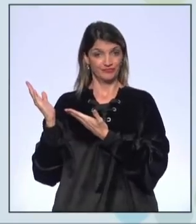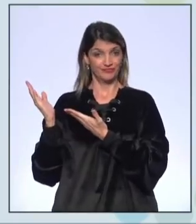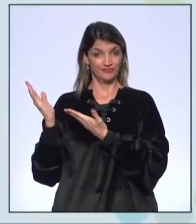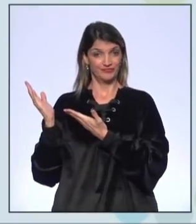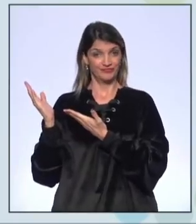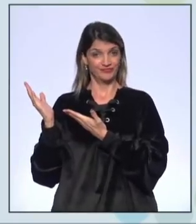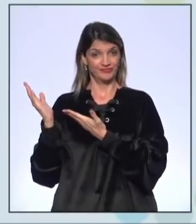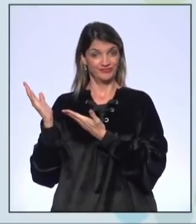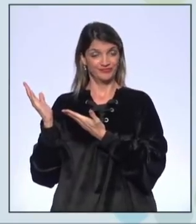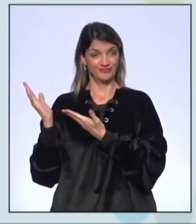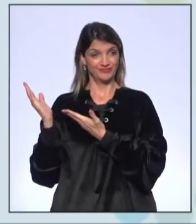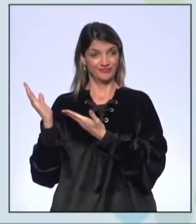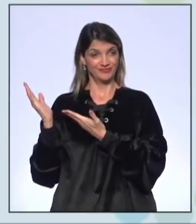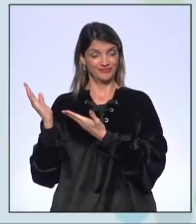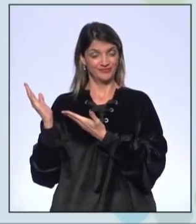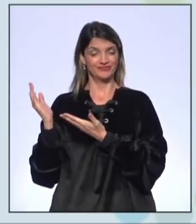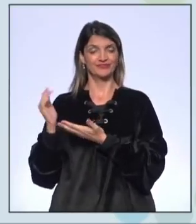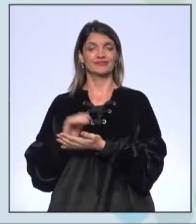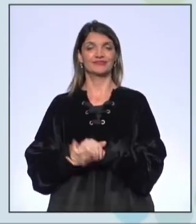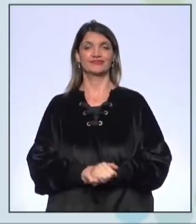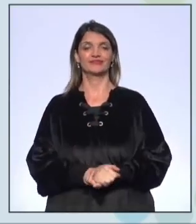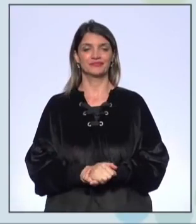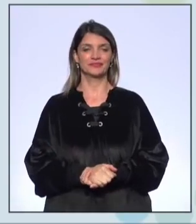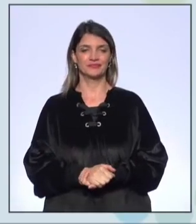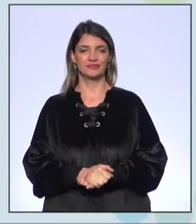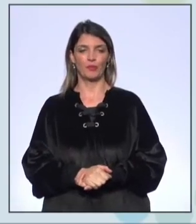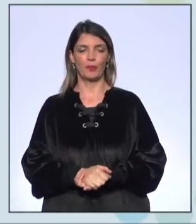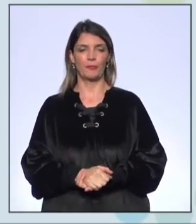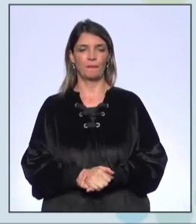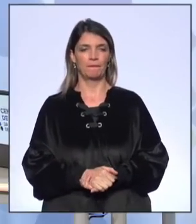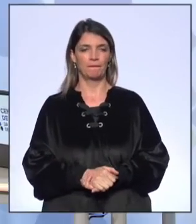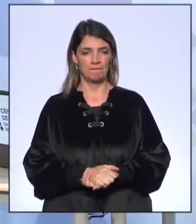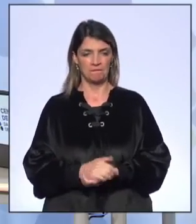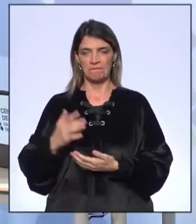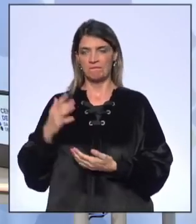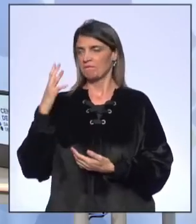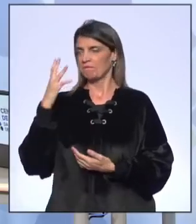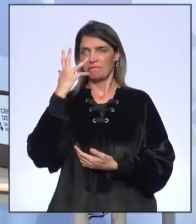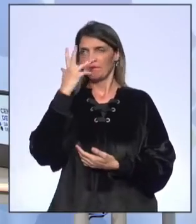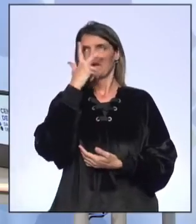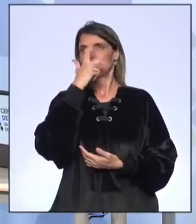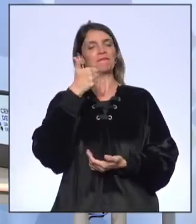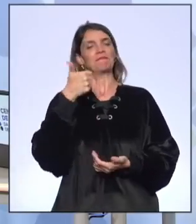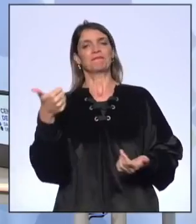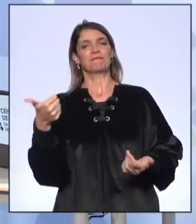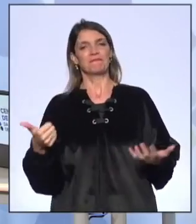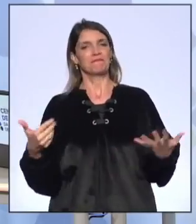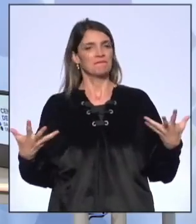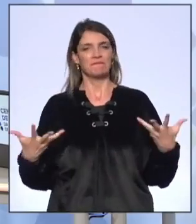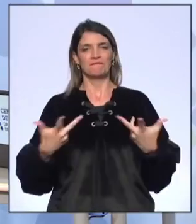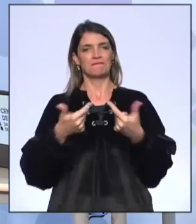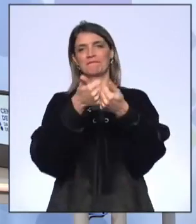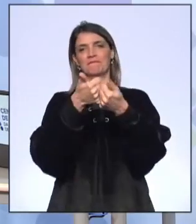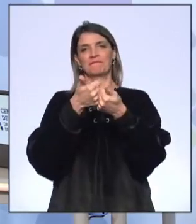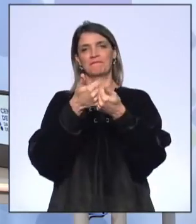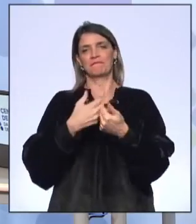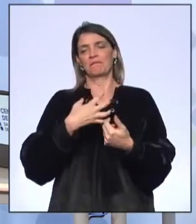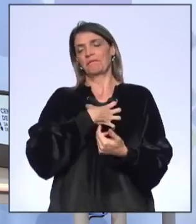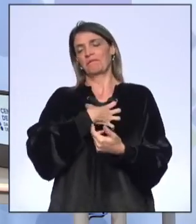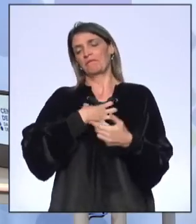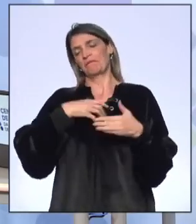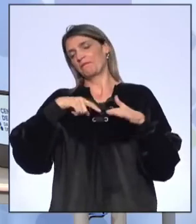permanece, tá? Não se pode entrar duas vezes no mesmo rio. Nossa, isso é profundo, não é? O que quer dizer isso,